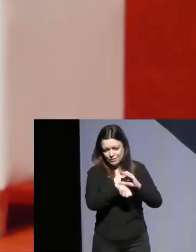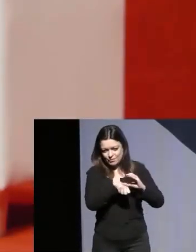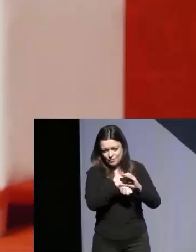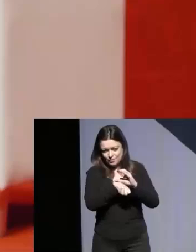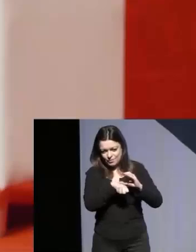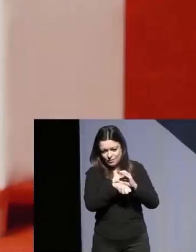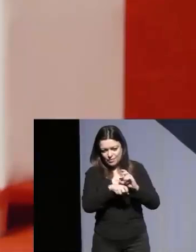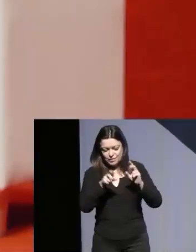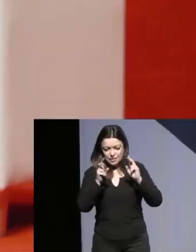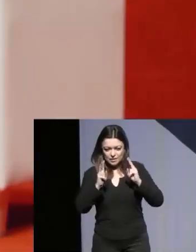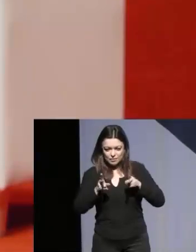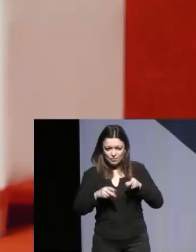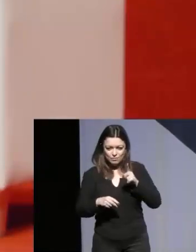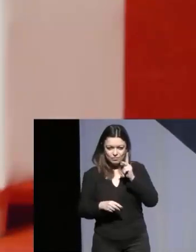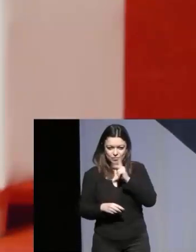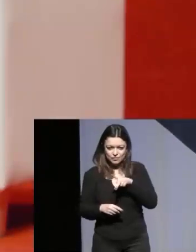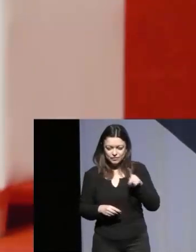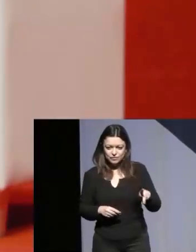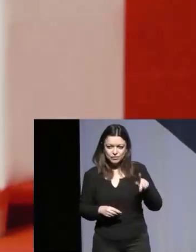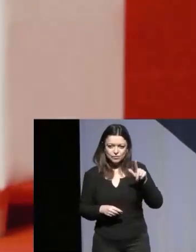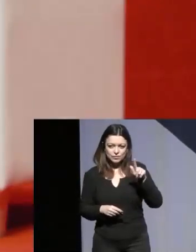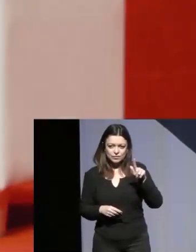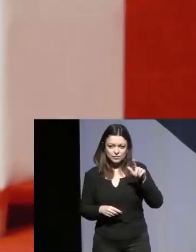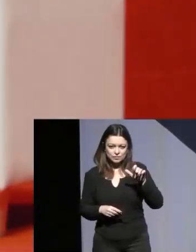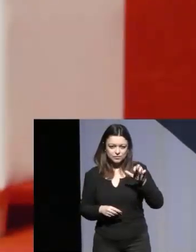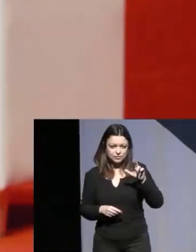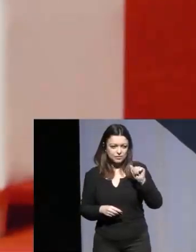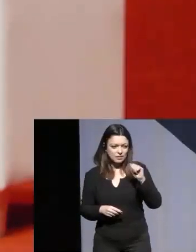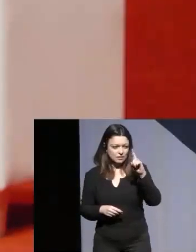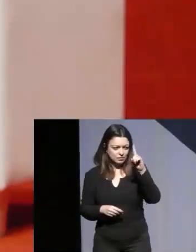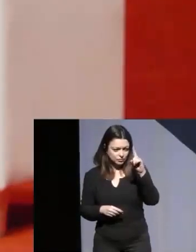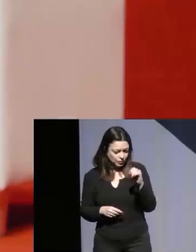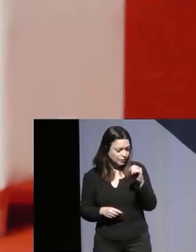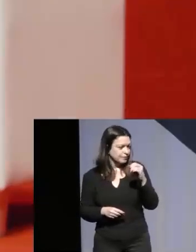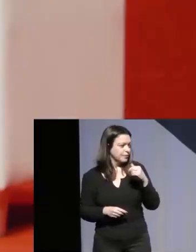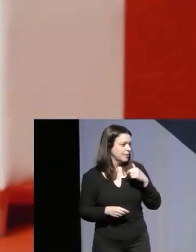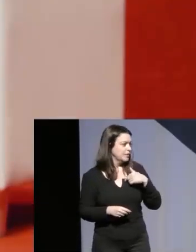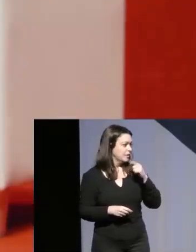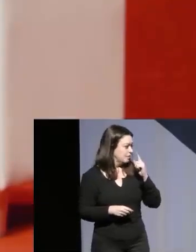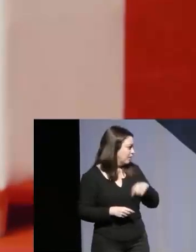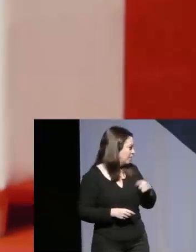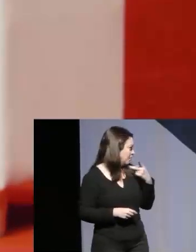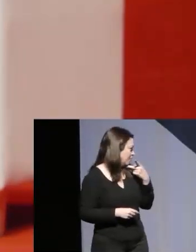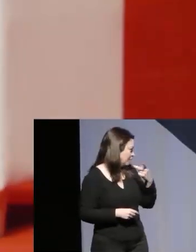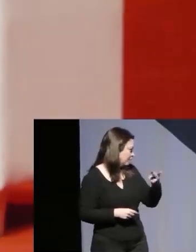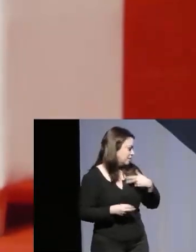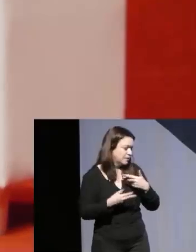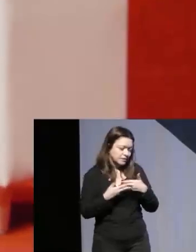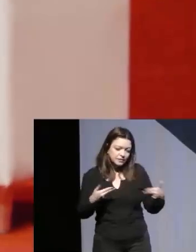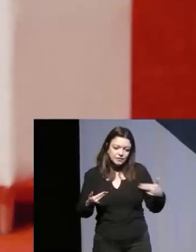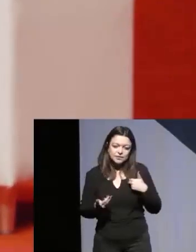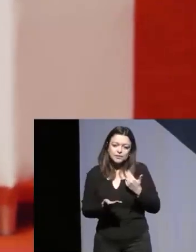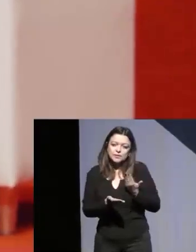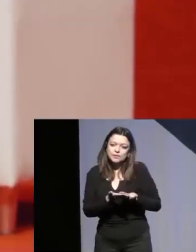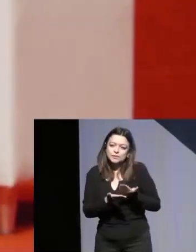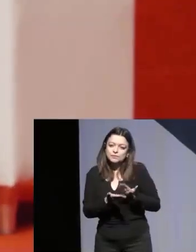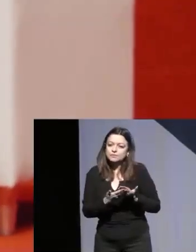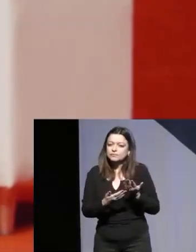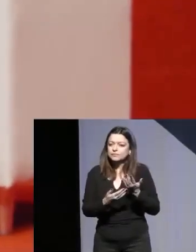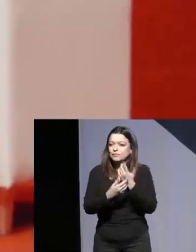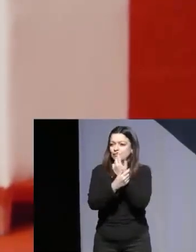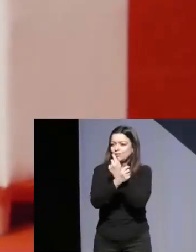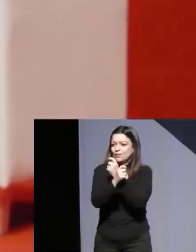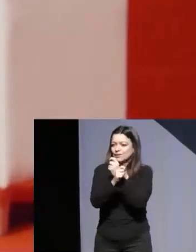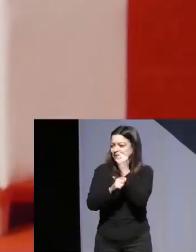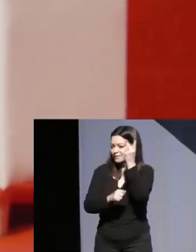professor Geraldo Attalib, eu sou paulistana, eu estava dizendo, né? Eu estudei na PUC de São Paulo e